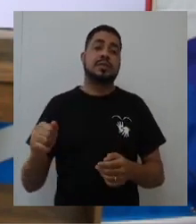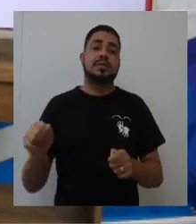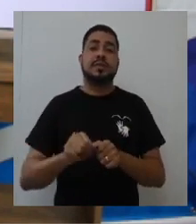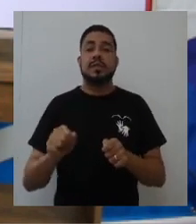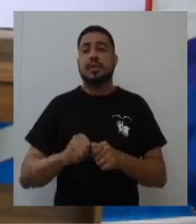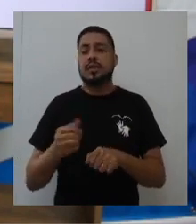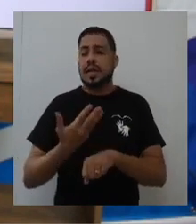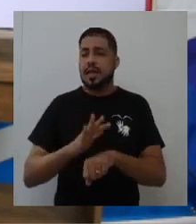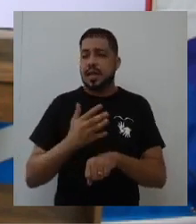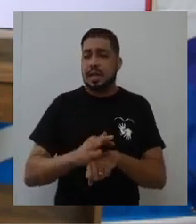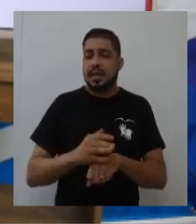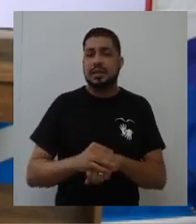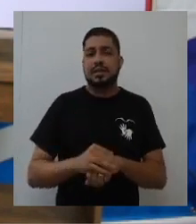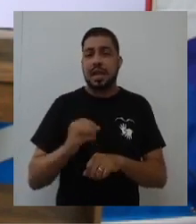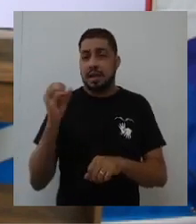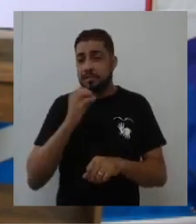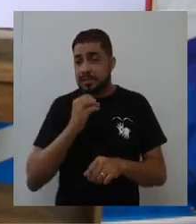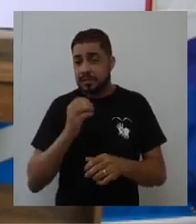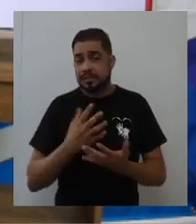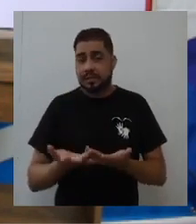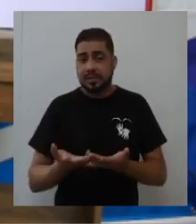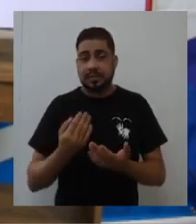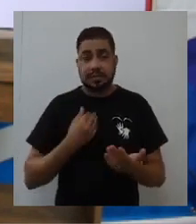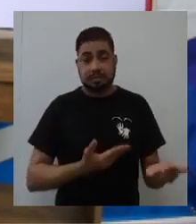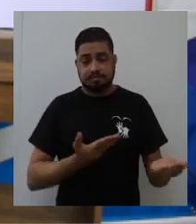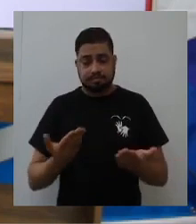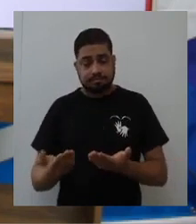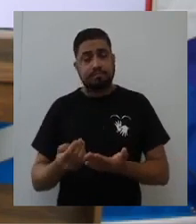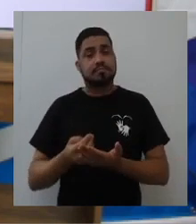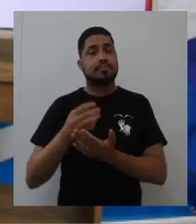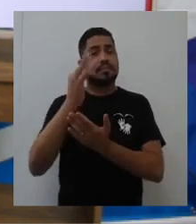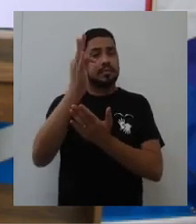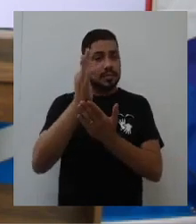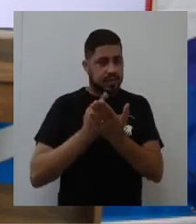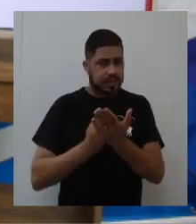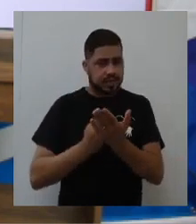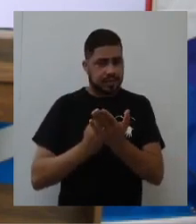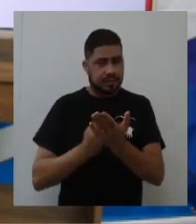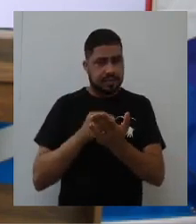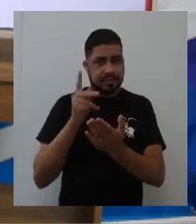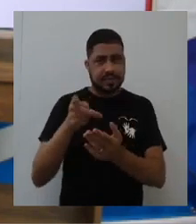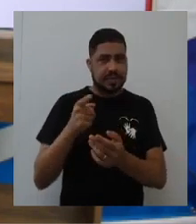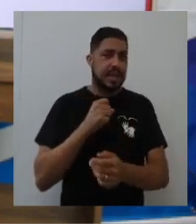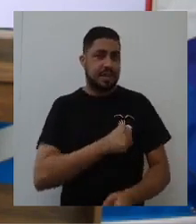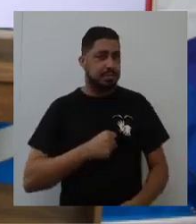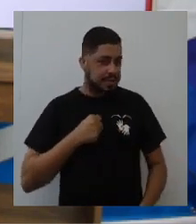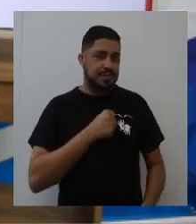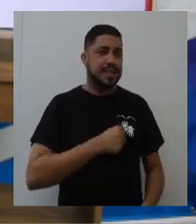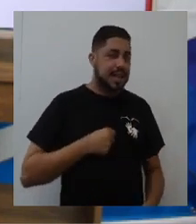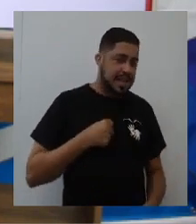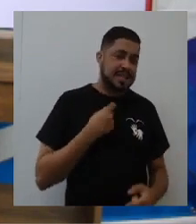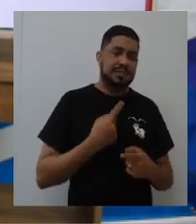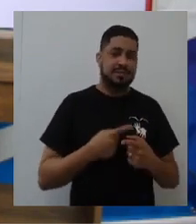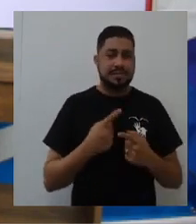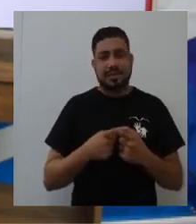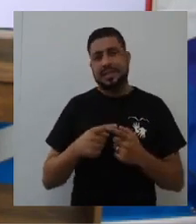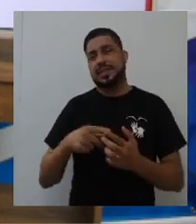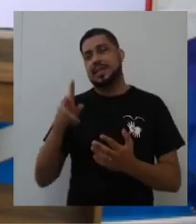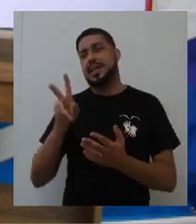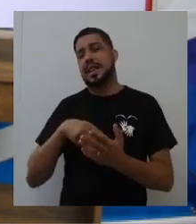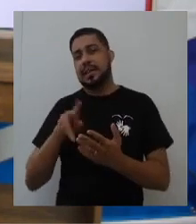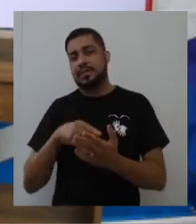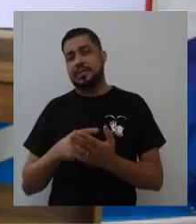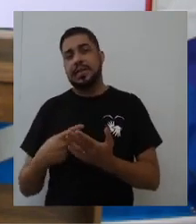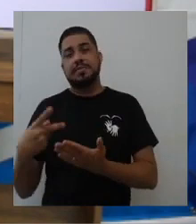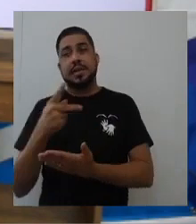um exercício aqui rapidinho, tá bem? Então eu trouxe um texto, já que vocês estavam com tanta saudade, né, que a gente trabalha leitura de imagens,